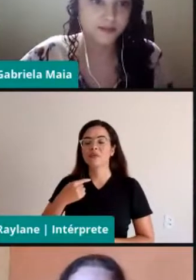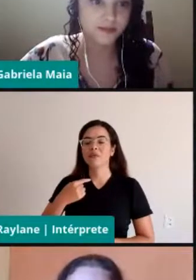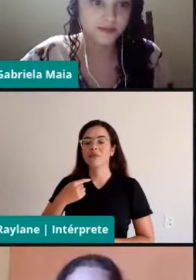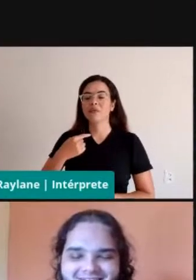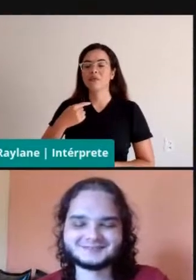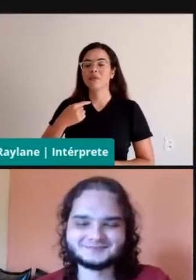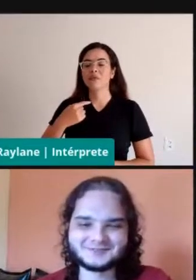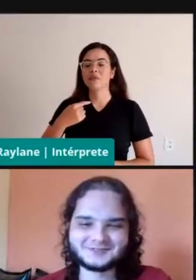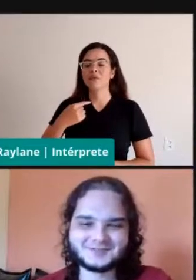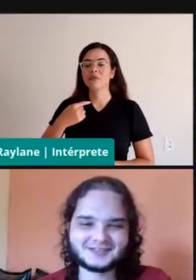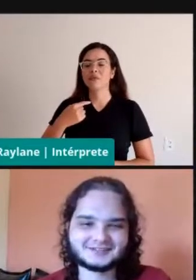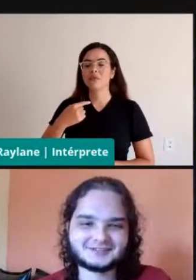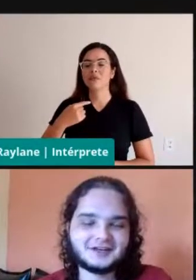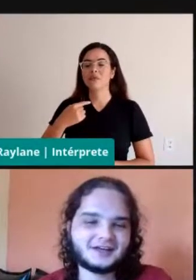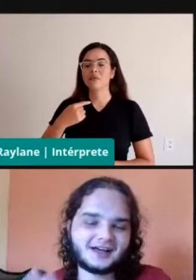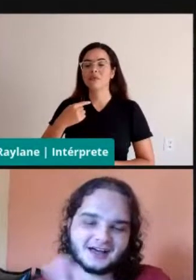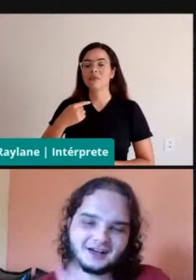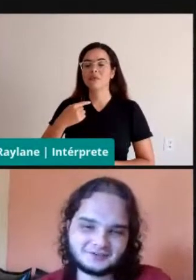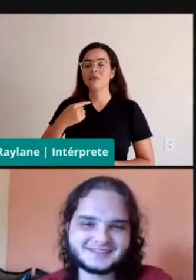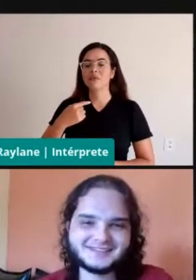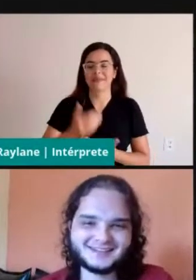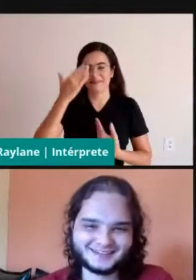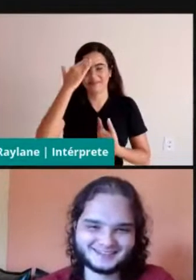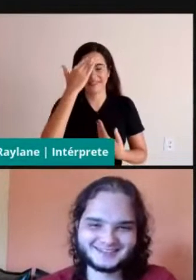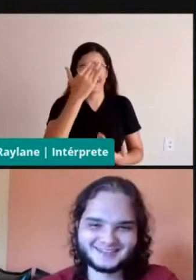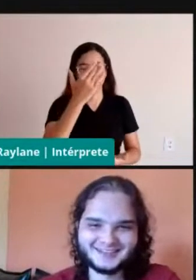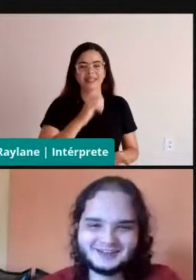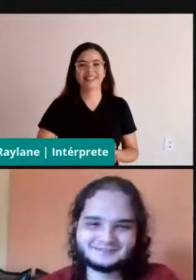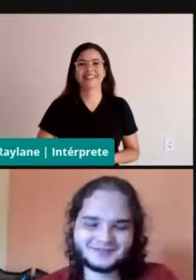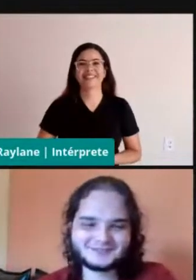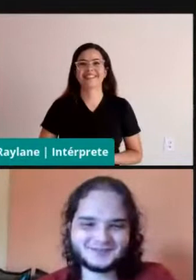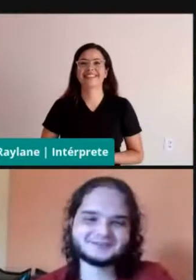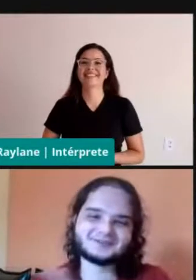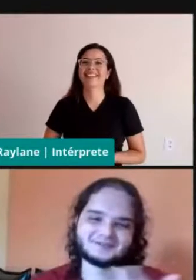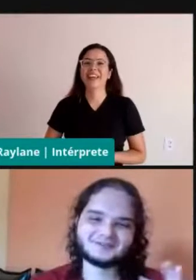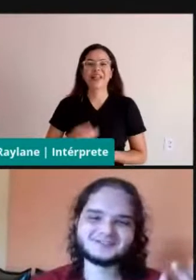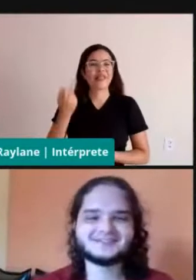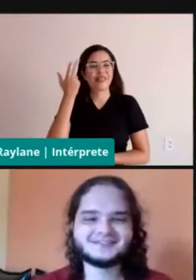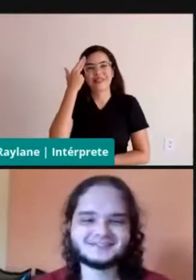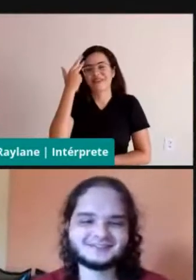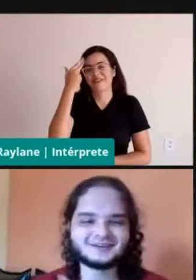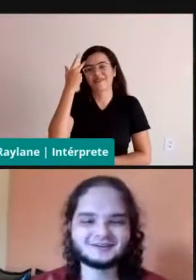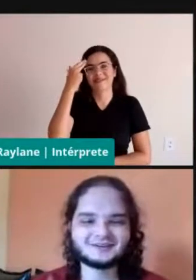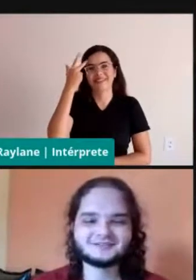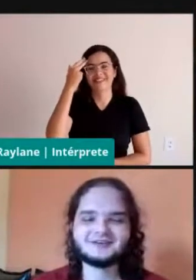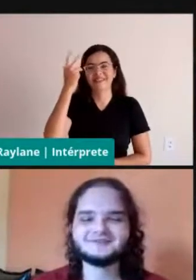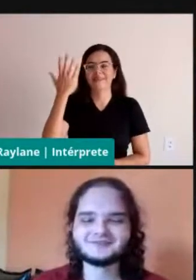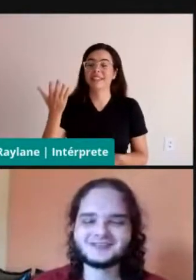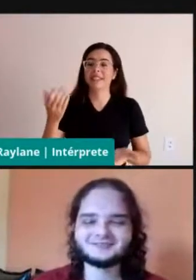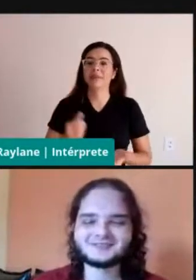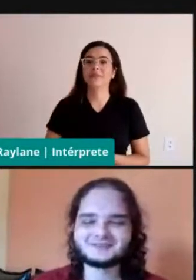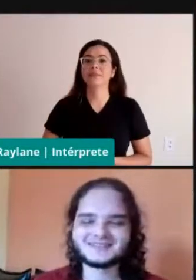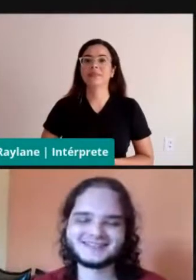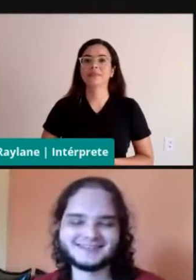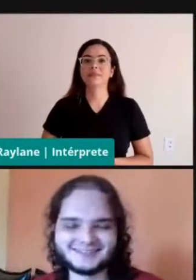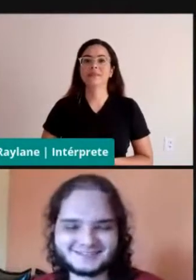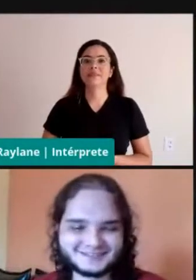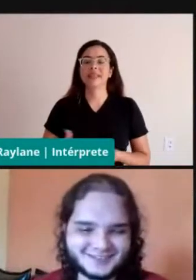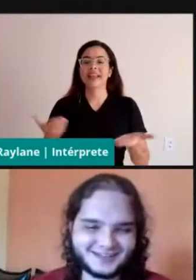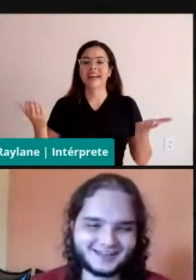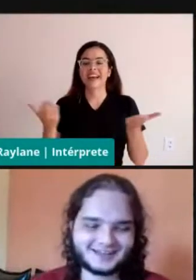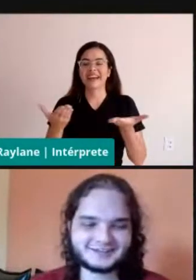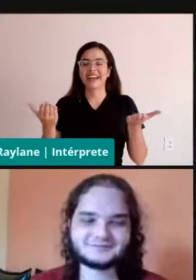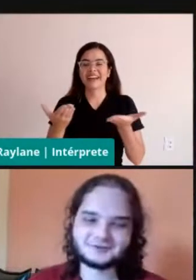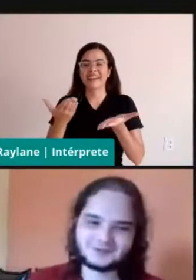também. Claro, muito obrigado. Acontece, gente. Mas bem, como eu já disse, agora vamos realmente começar